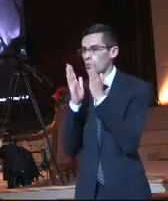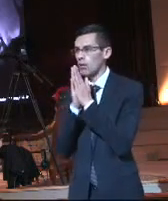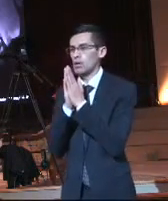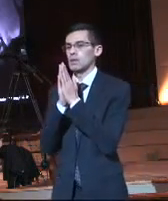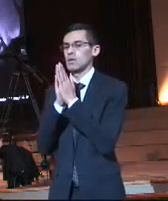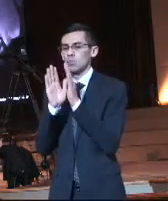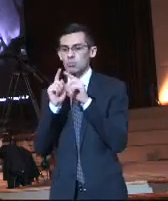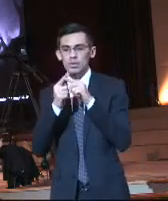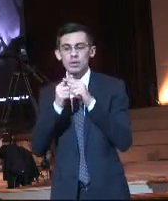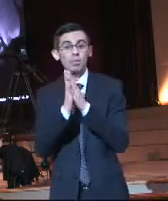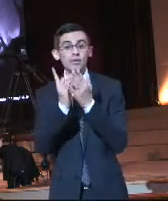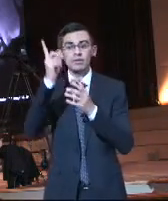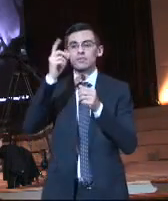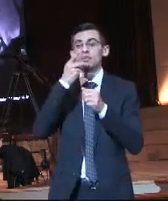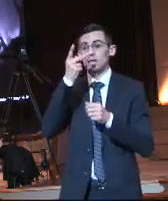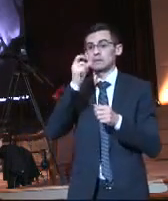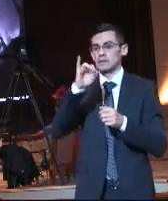Bíblia.